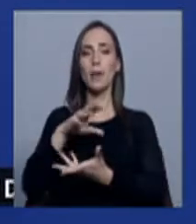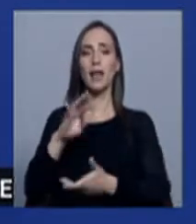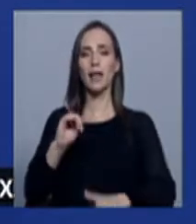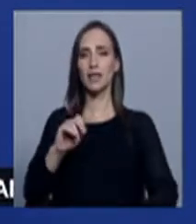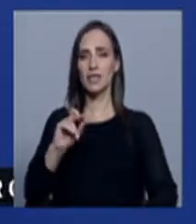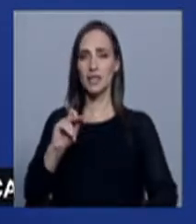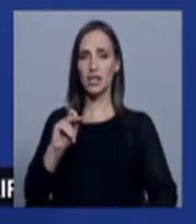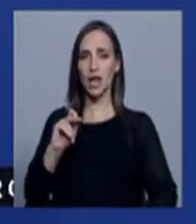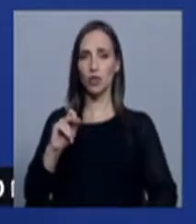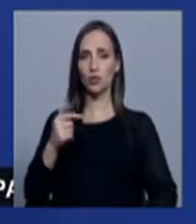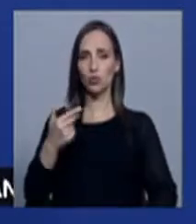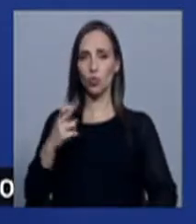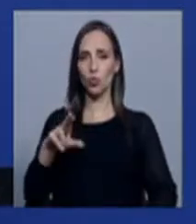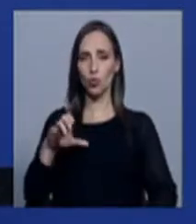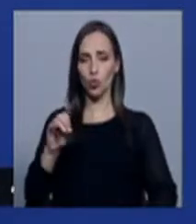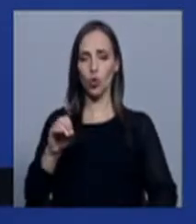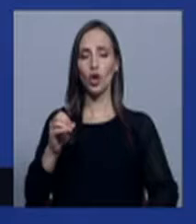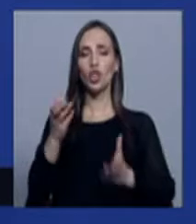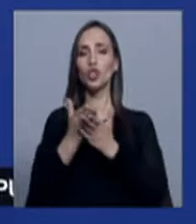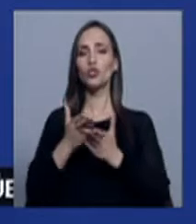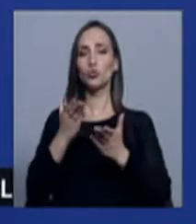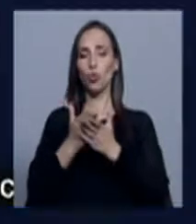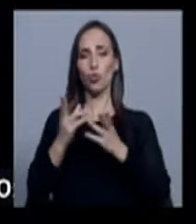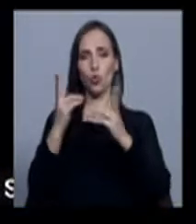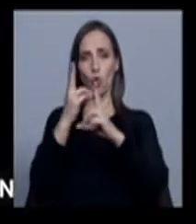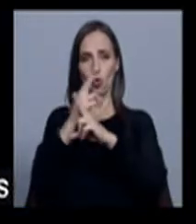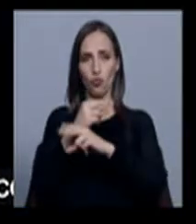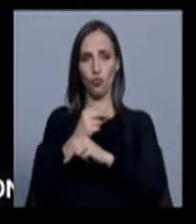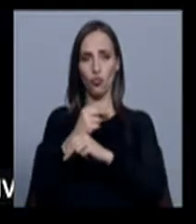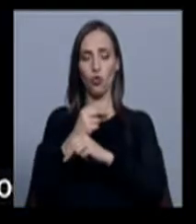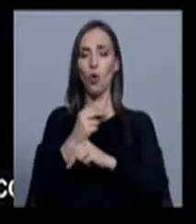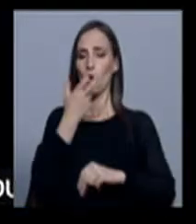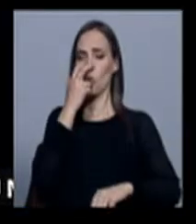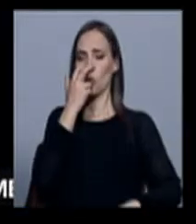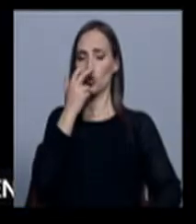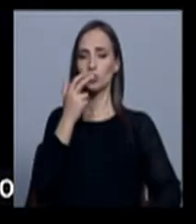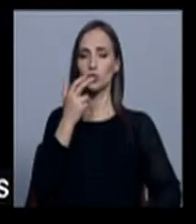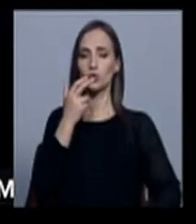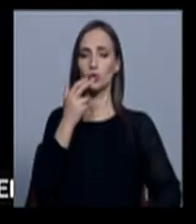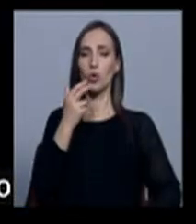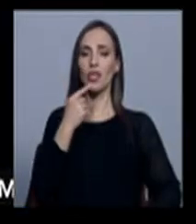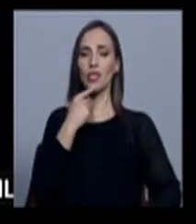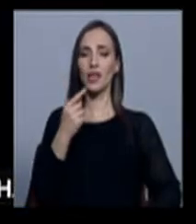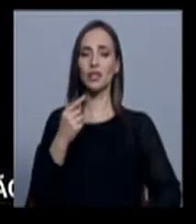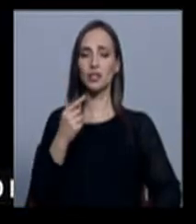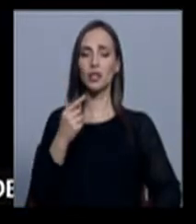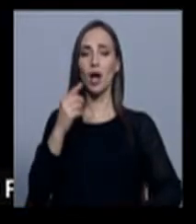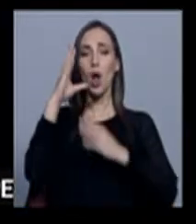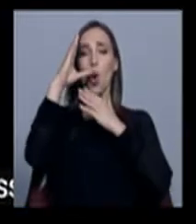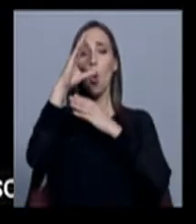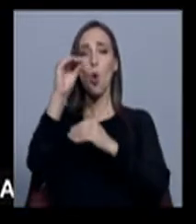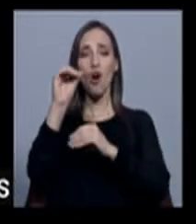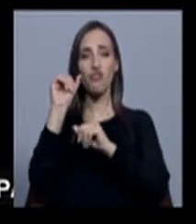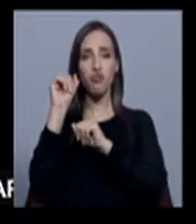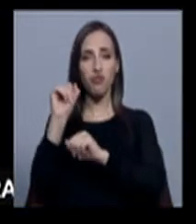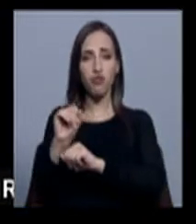Dione. É um estudo também novo que, olha, isto é muito curioso, nós falámos Dione, da missão... que é uma lua, não é? Uma lua de Saturno. Uma lua de Saturno, sim. É uma lua